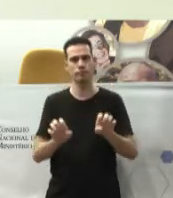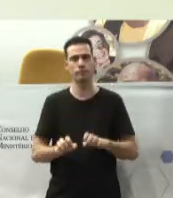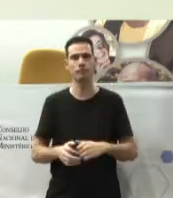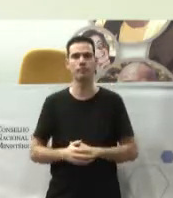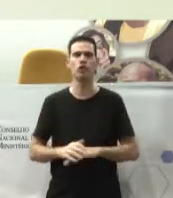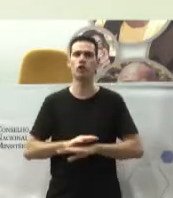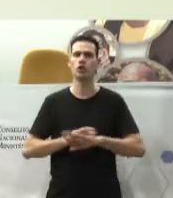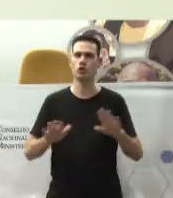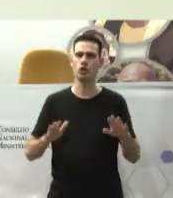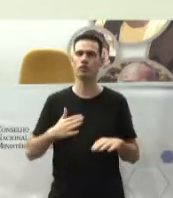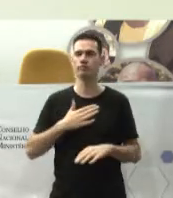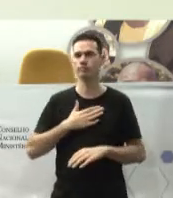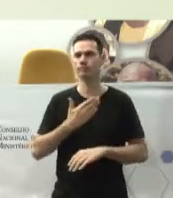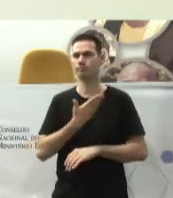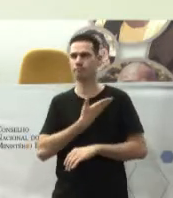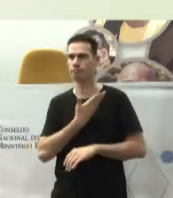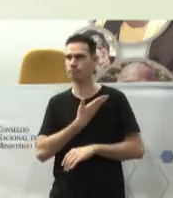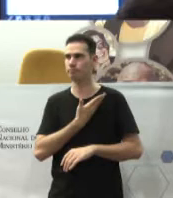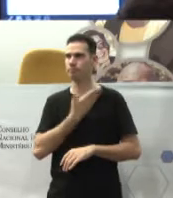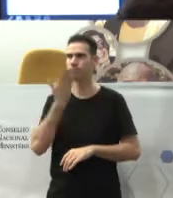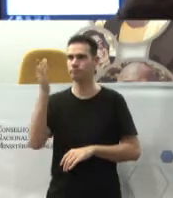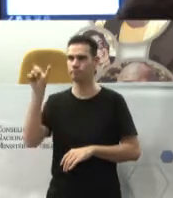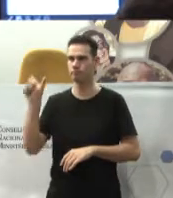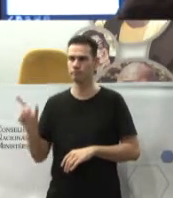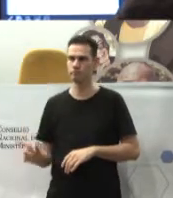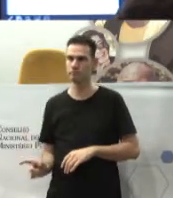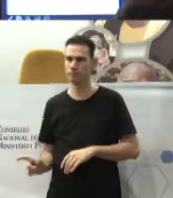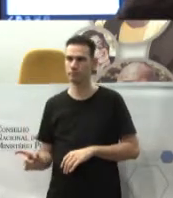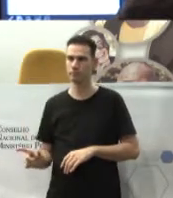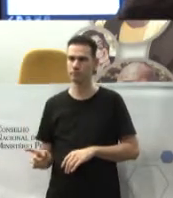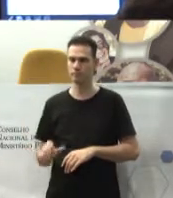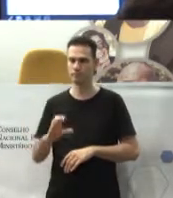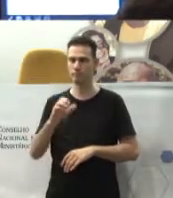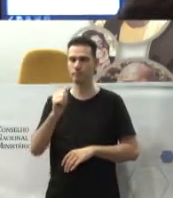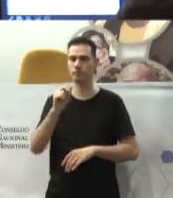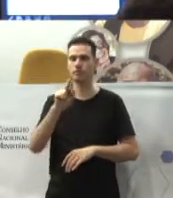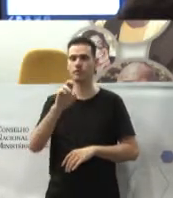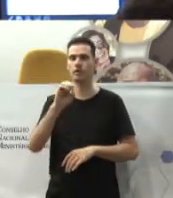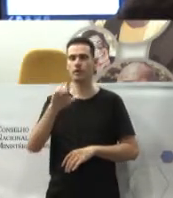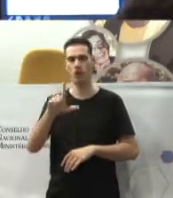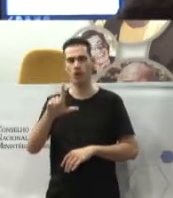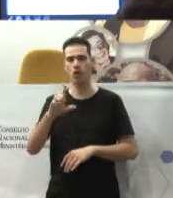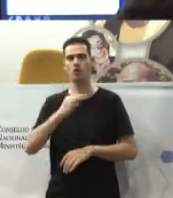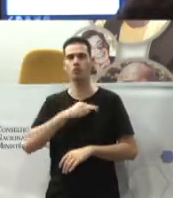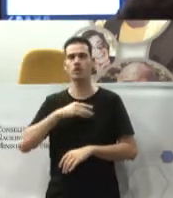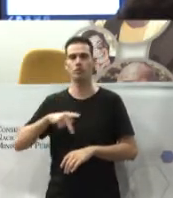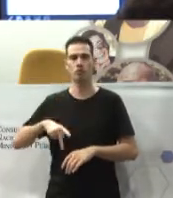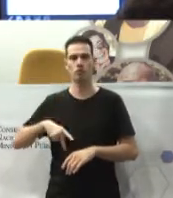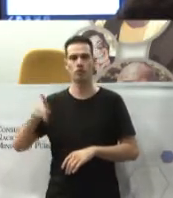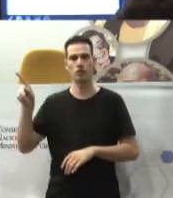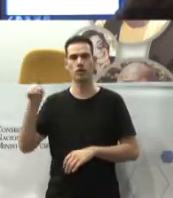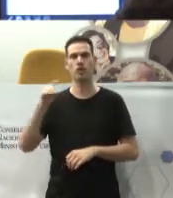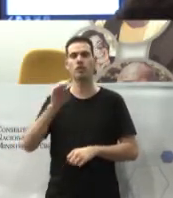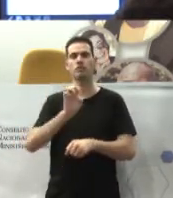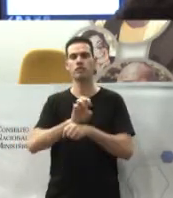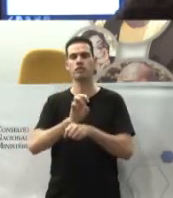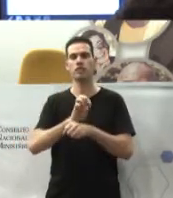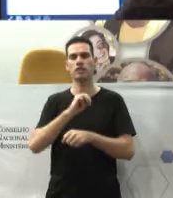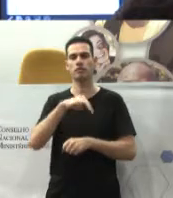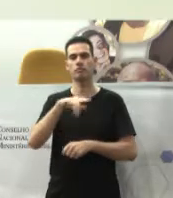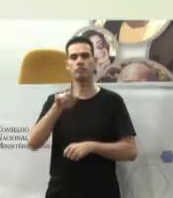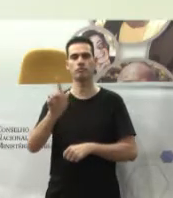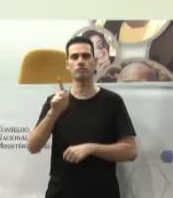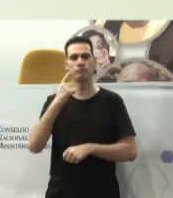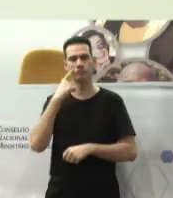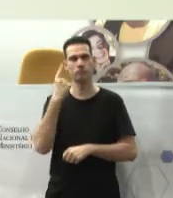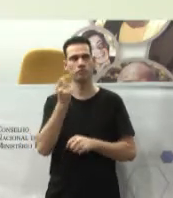homenagem aqui à minha querida colega Carol, lá do Ministério Público de Minas Gerais, porque esse